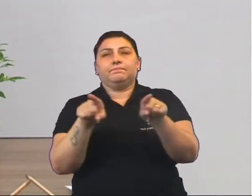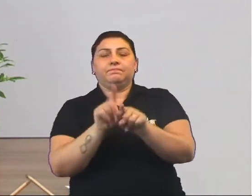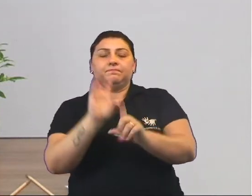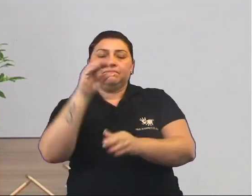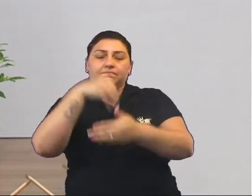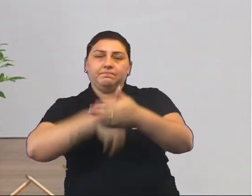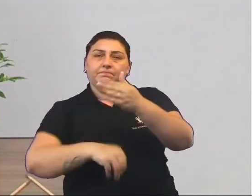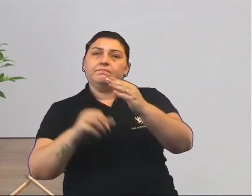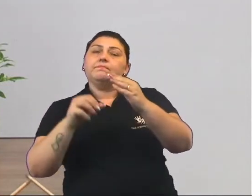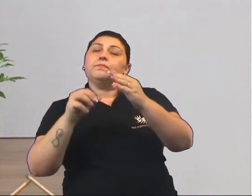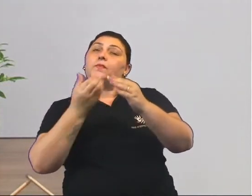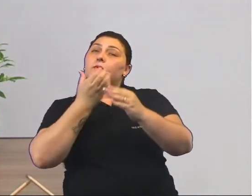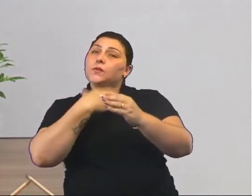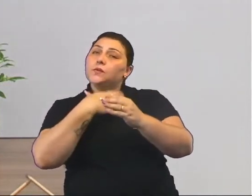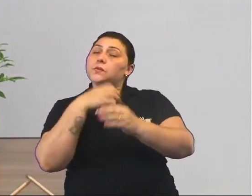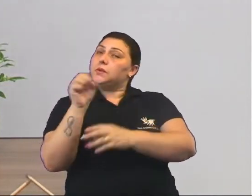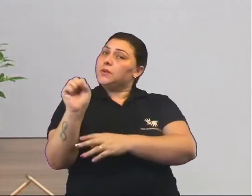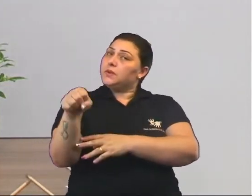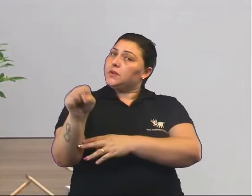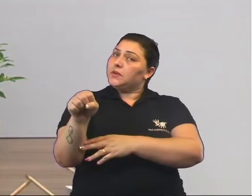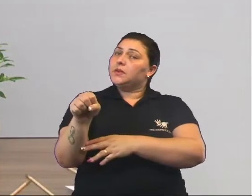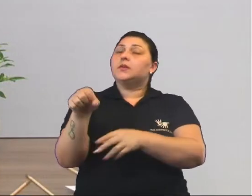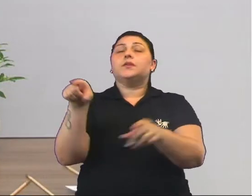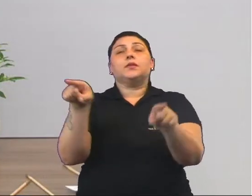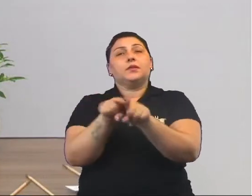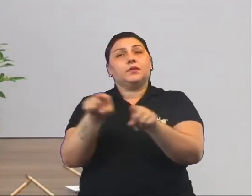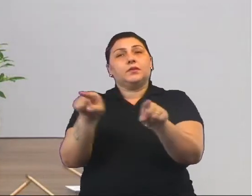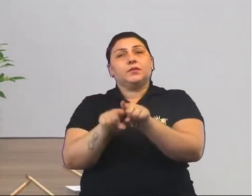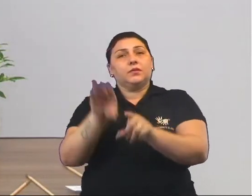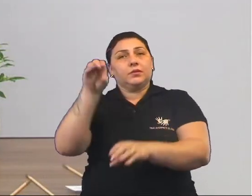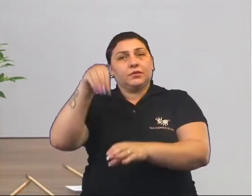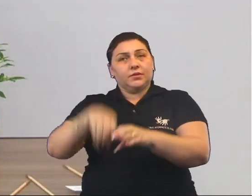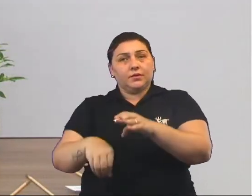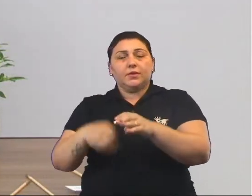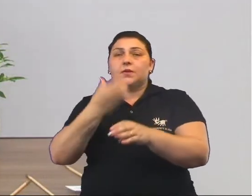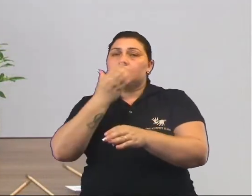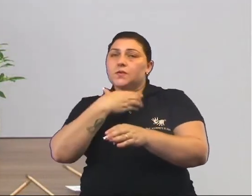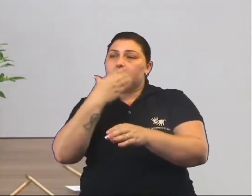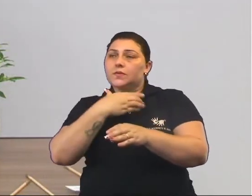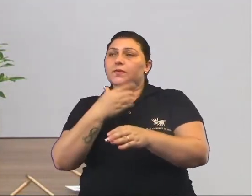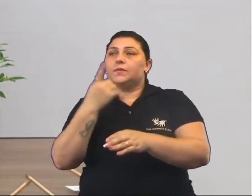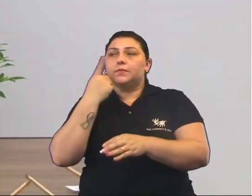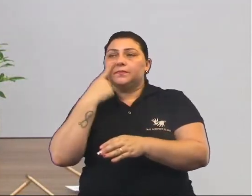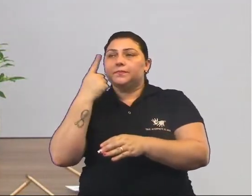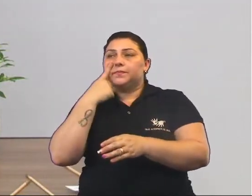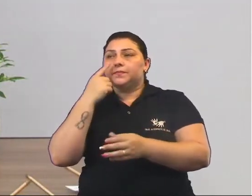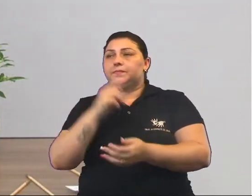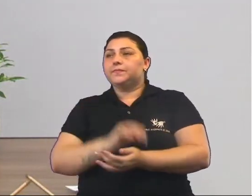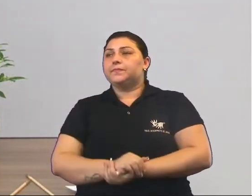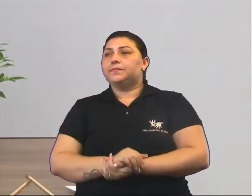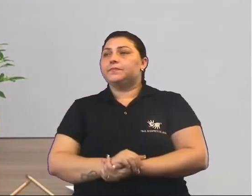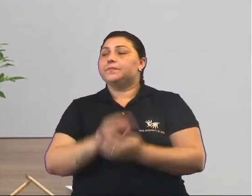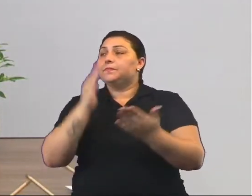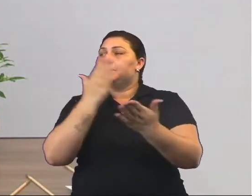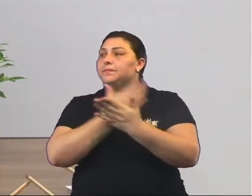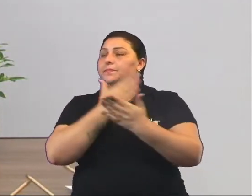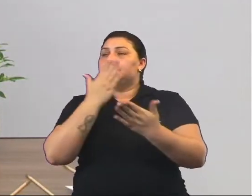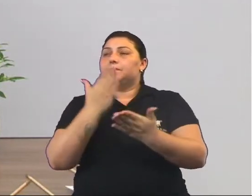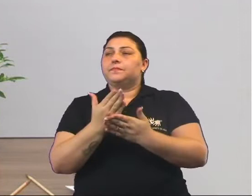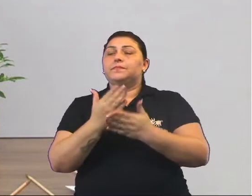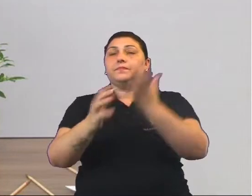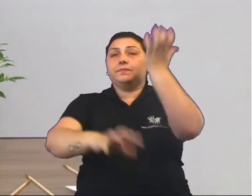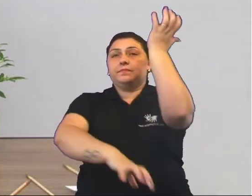dentro do fruto. Sim, também dentro dos frutos. Então, vamos lá. Vamos começar aqui